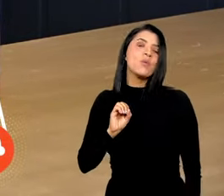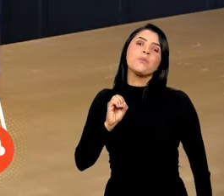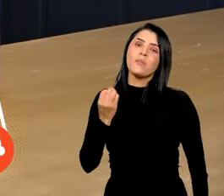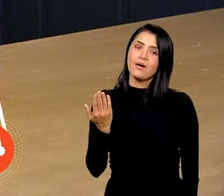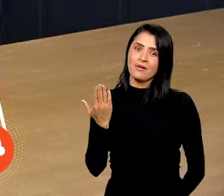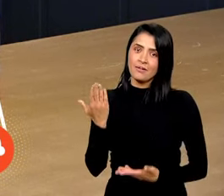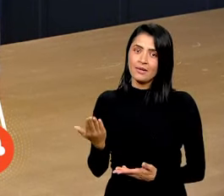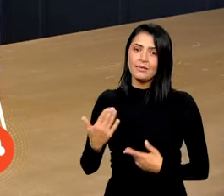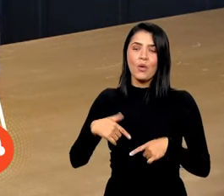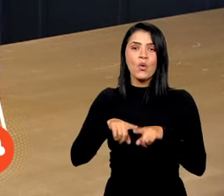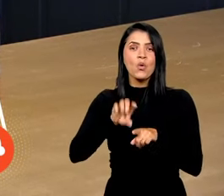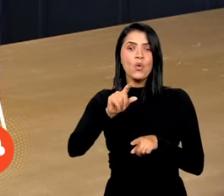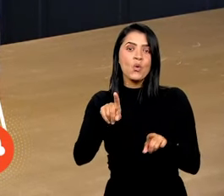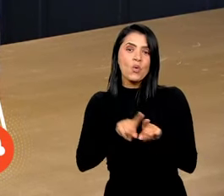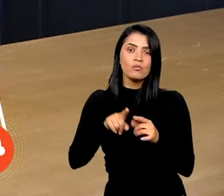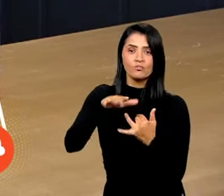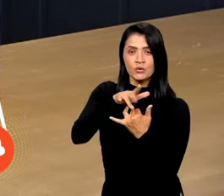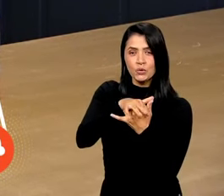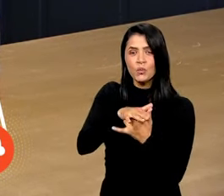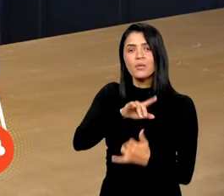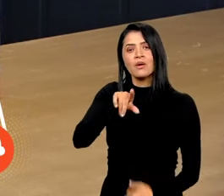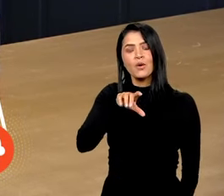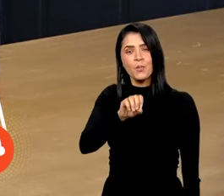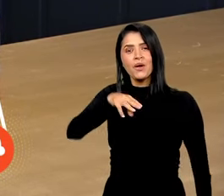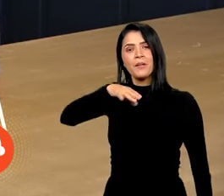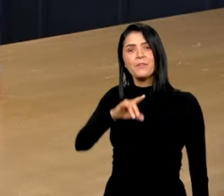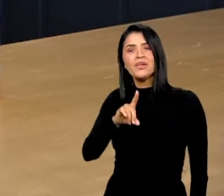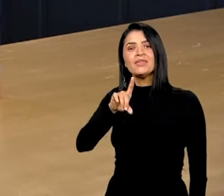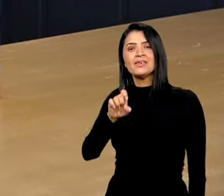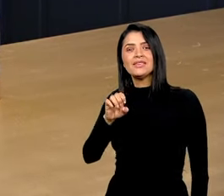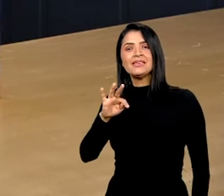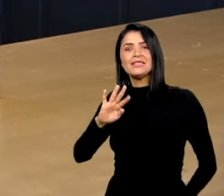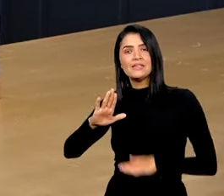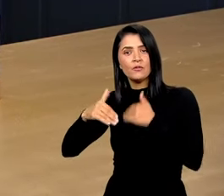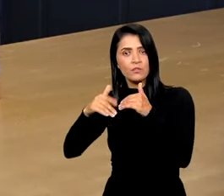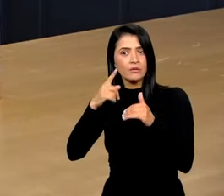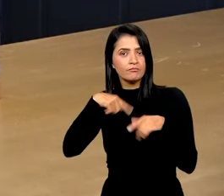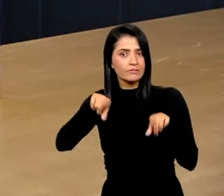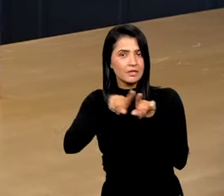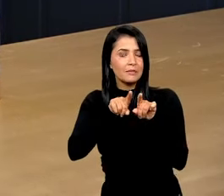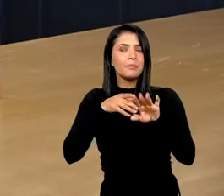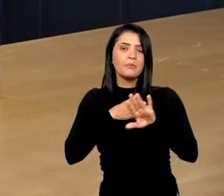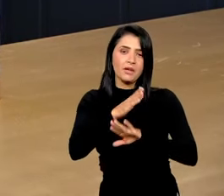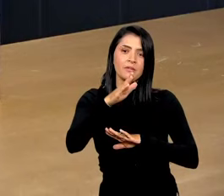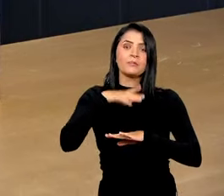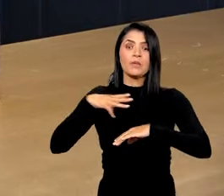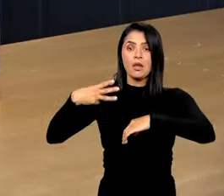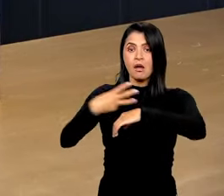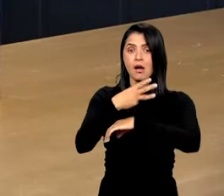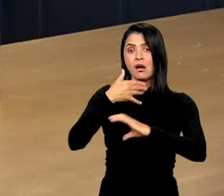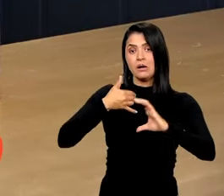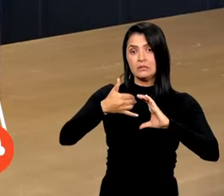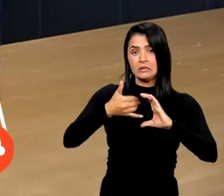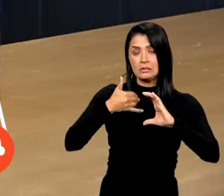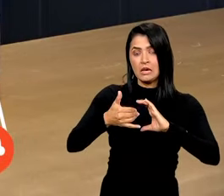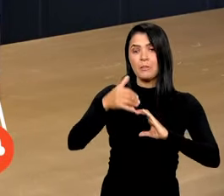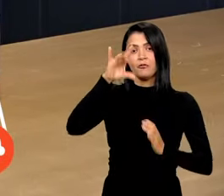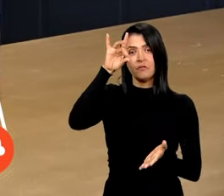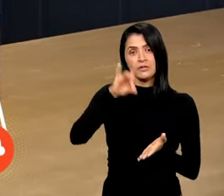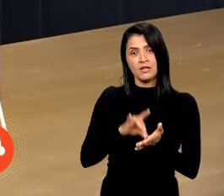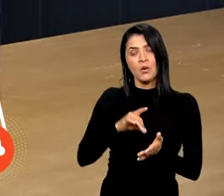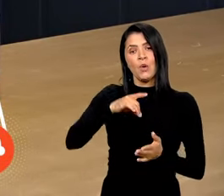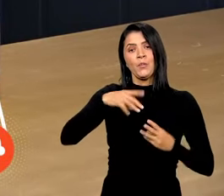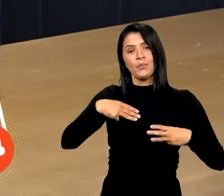@mdsgovbr ou pelo YouTube no @mindesenvolvimento. Também estamos no WhatsApp, no canal oficial Ministério